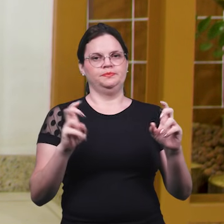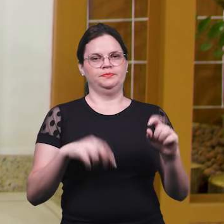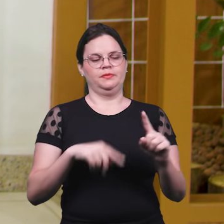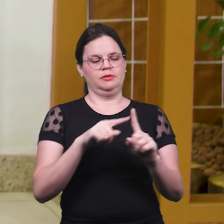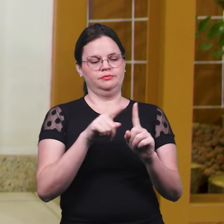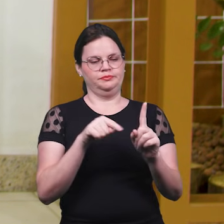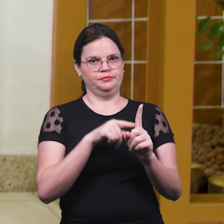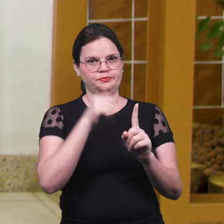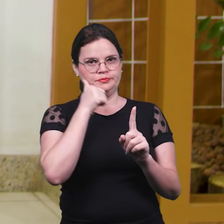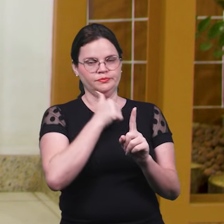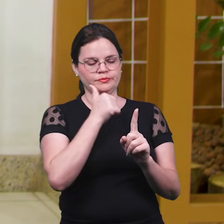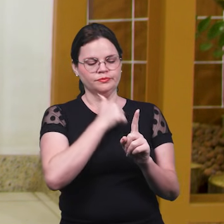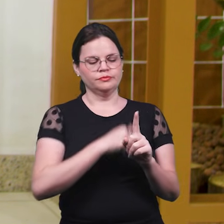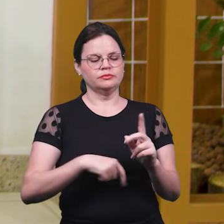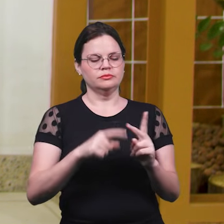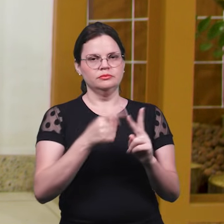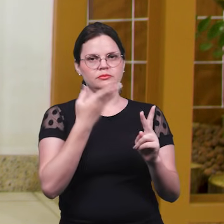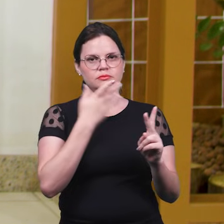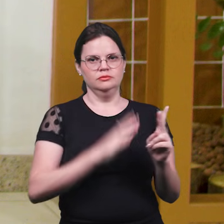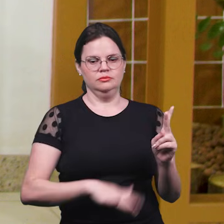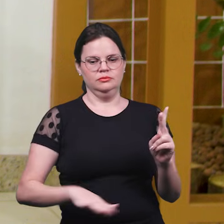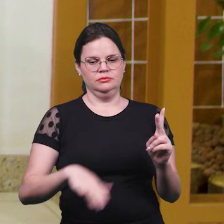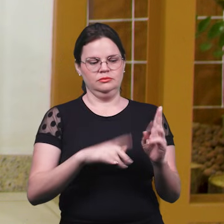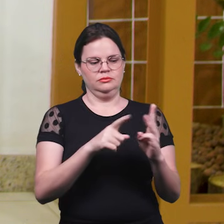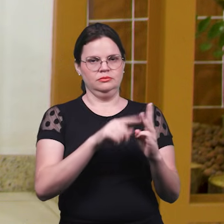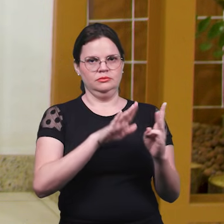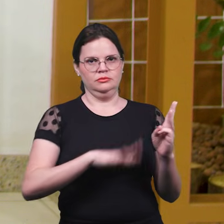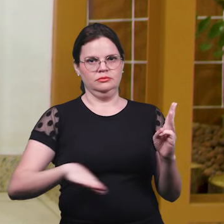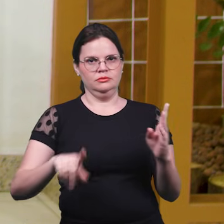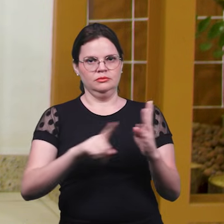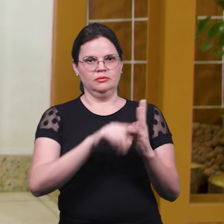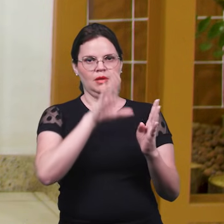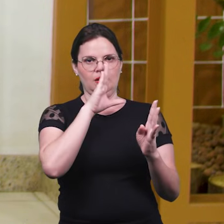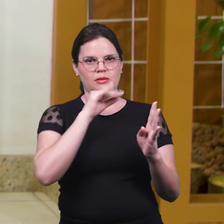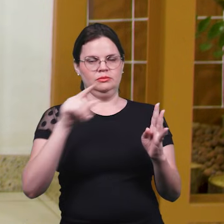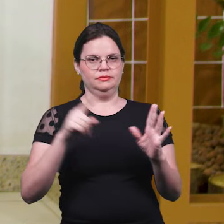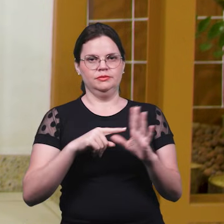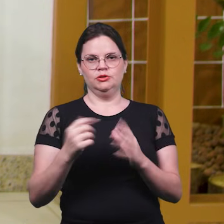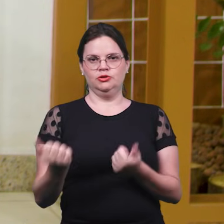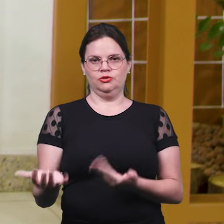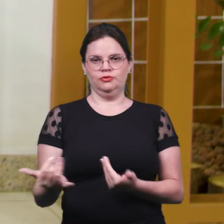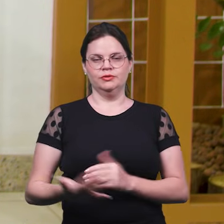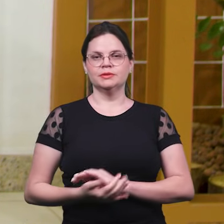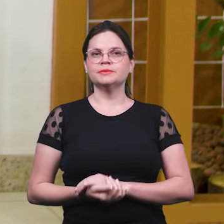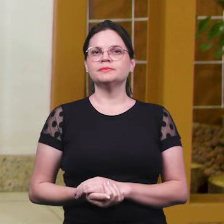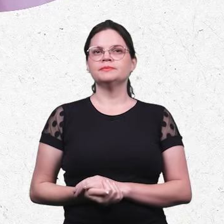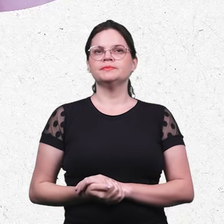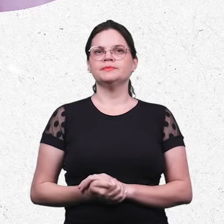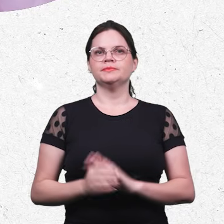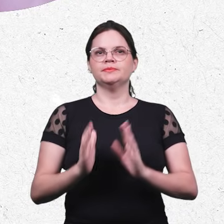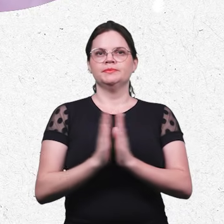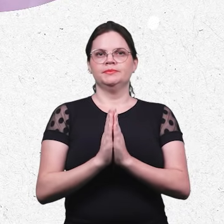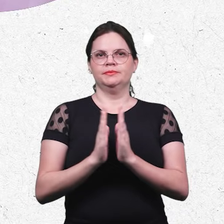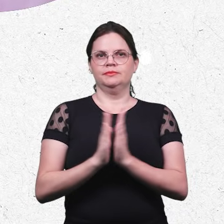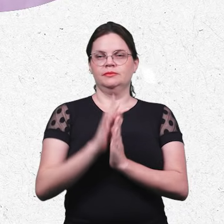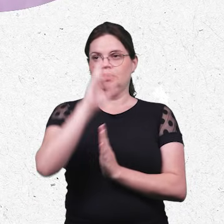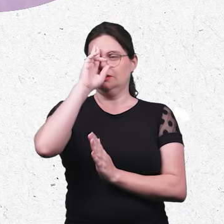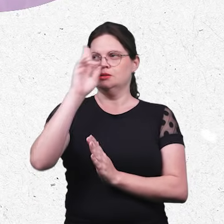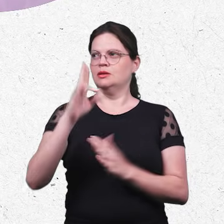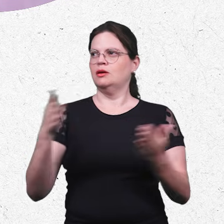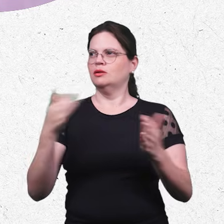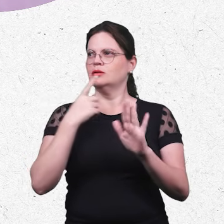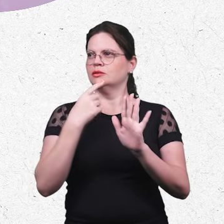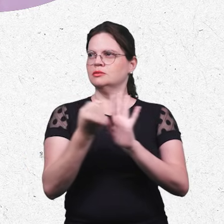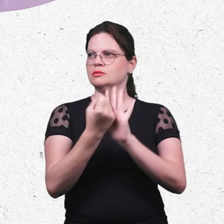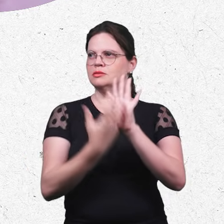intercedendo pelas gestantes, pelas crianças intermediárias, adolescentes e pelos jovens. Senhor nosso Deus,